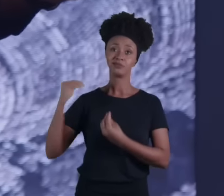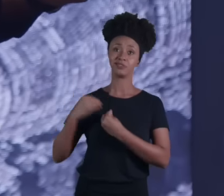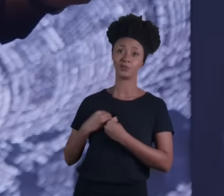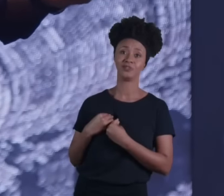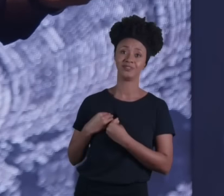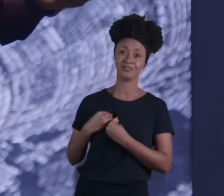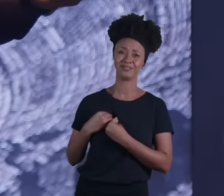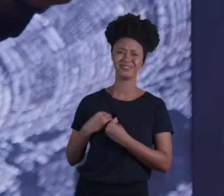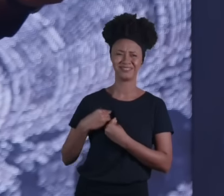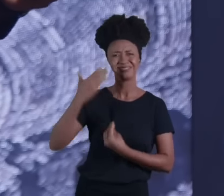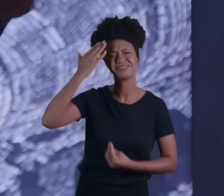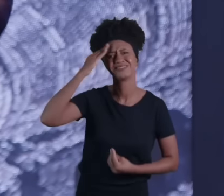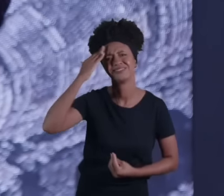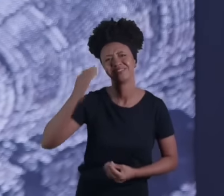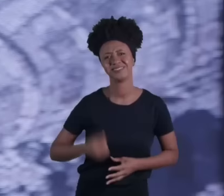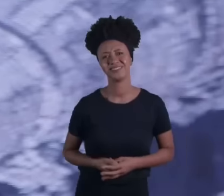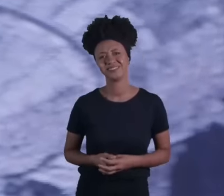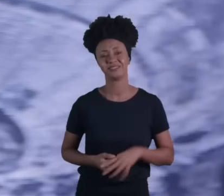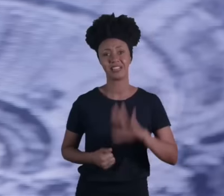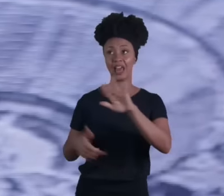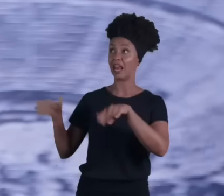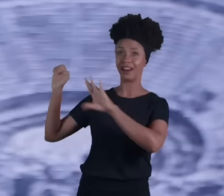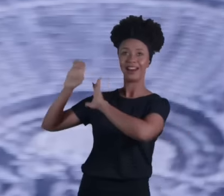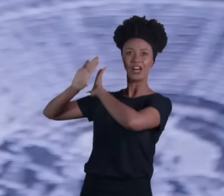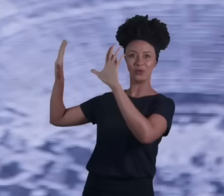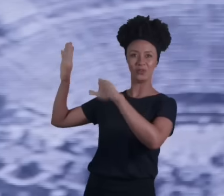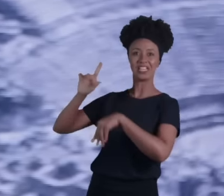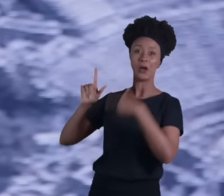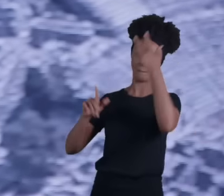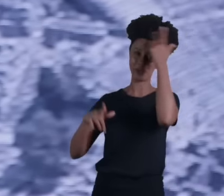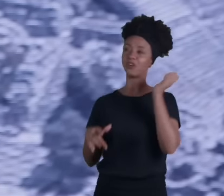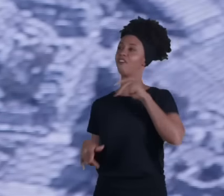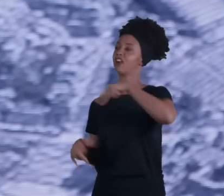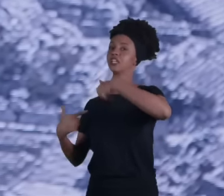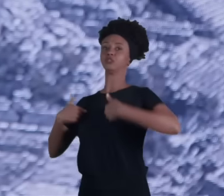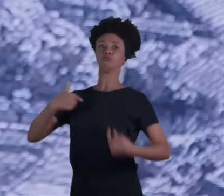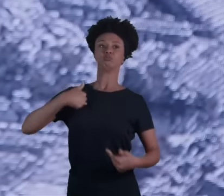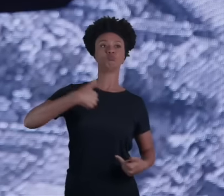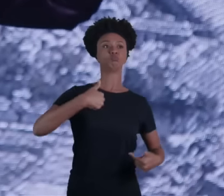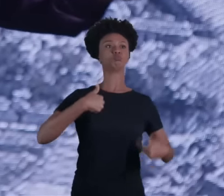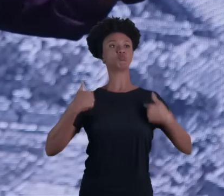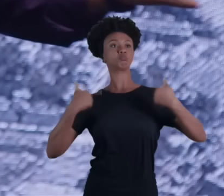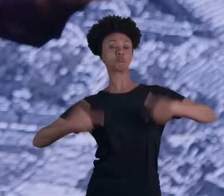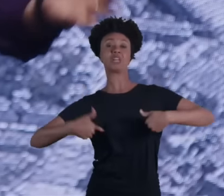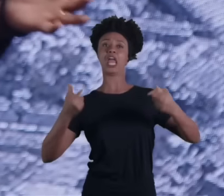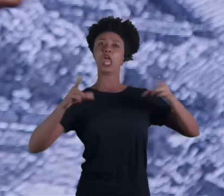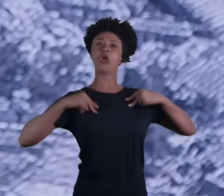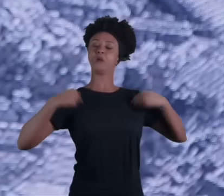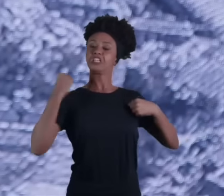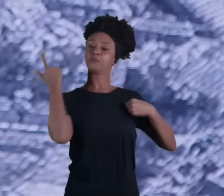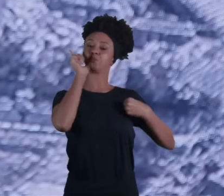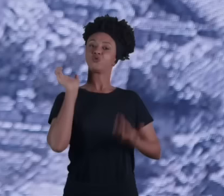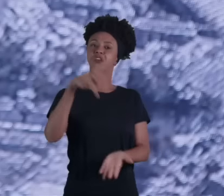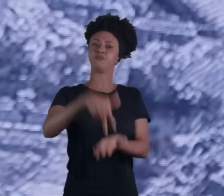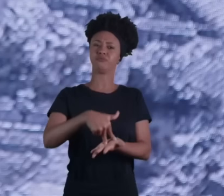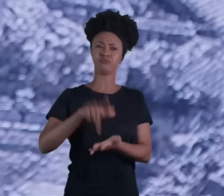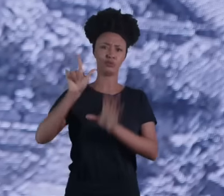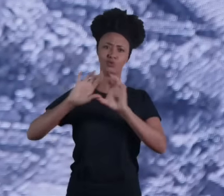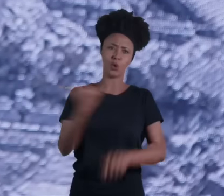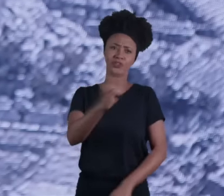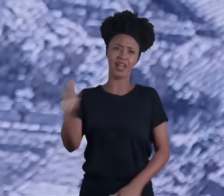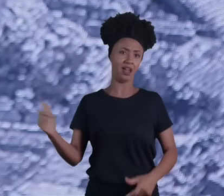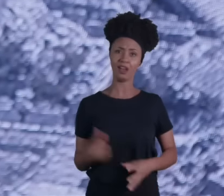isso? Lá no céu não vai ter ninguém que vai chegar lá e ficar andando com o peito estufado, dizendo: estou aqui porque eu mereci. Não. Até porque